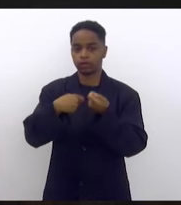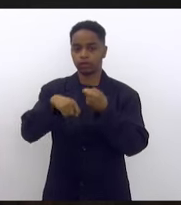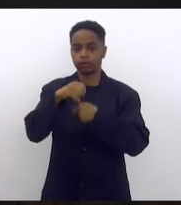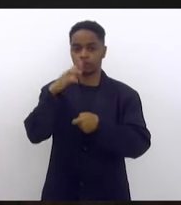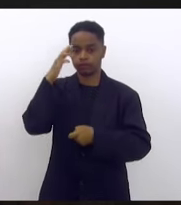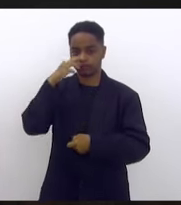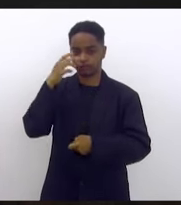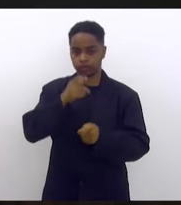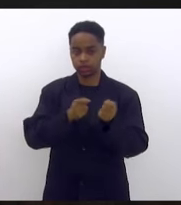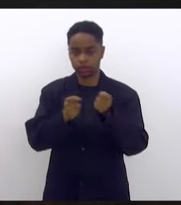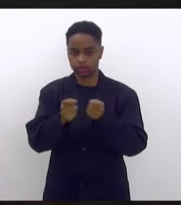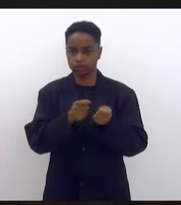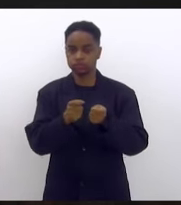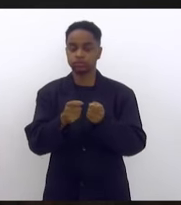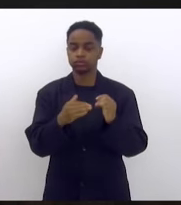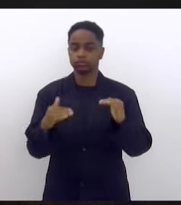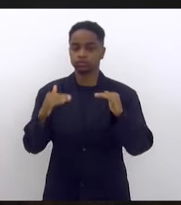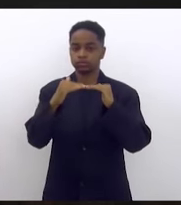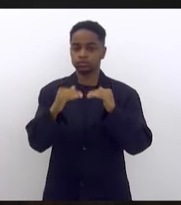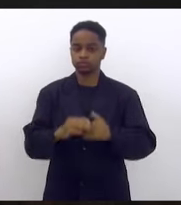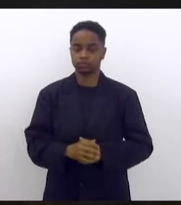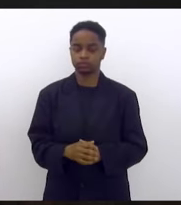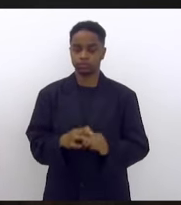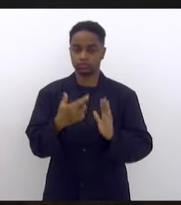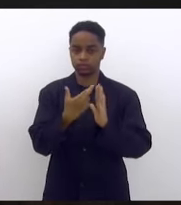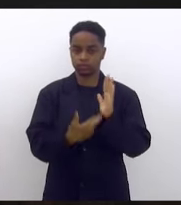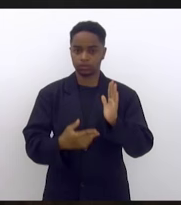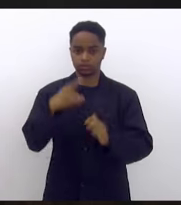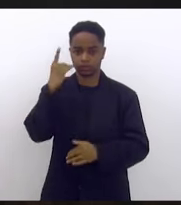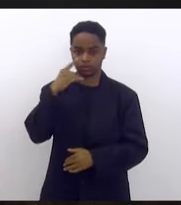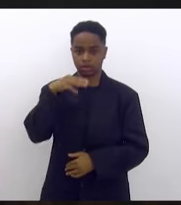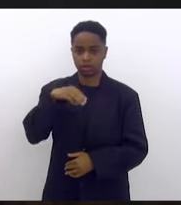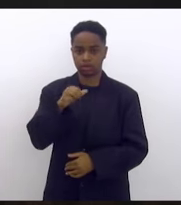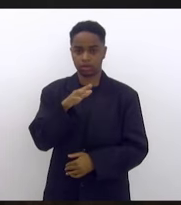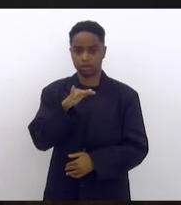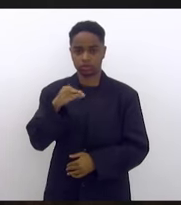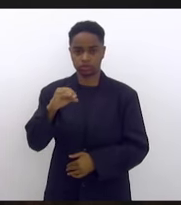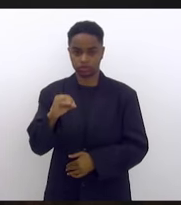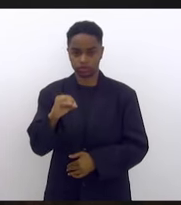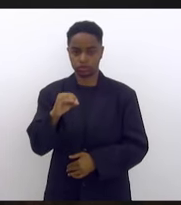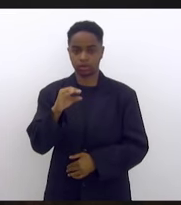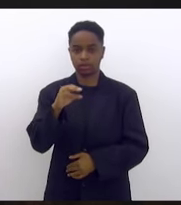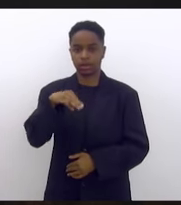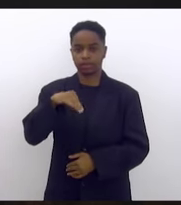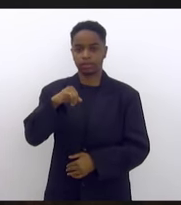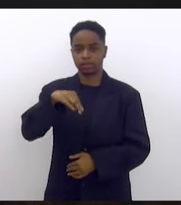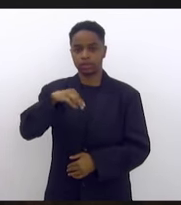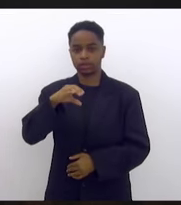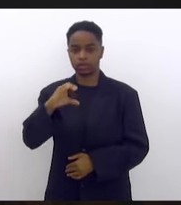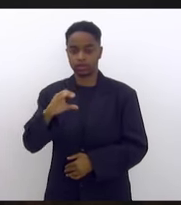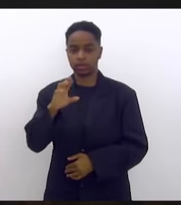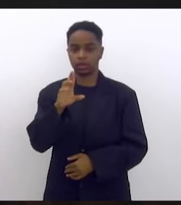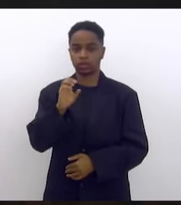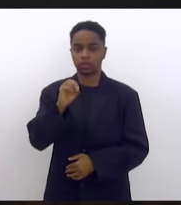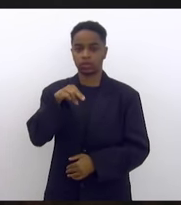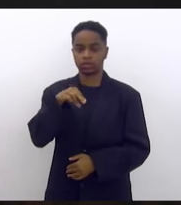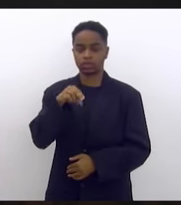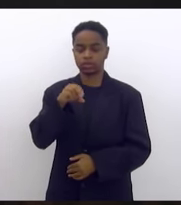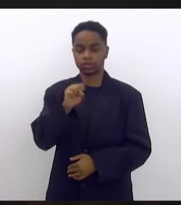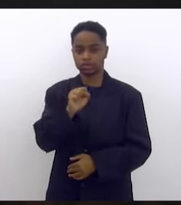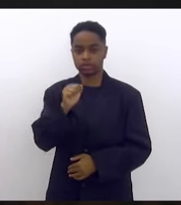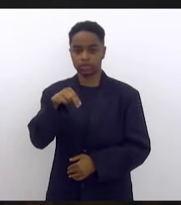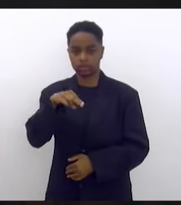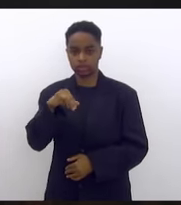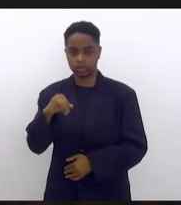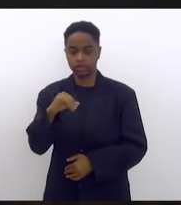fiscalização financeira e controle, favorável. Relatores, deputados Márcio Pacheco, Carlos Mink, Rosane Félix,